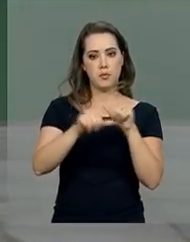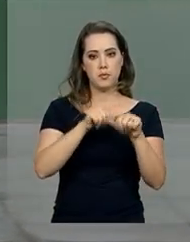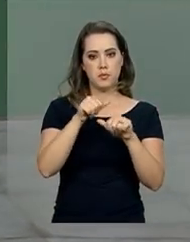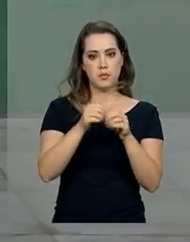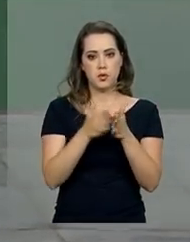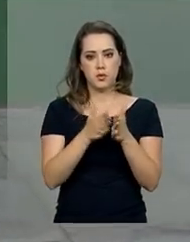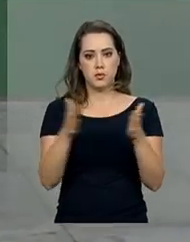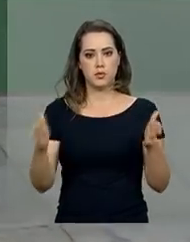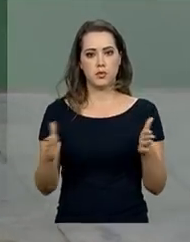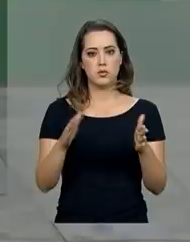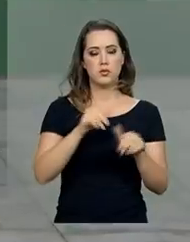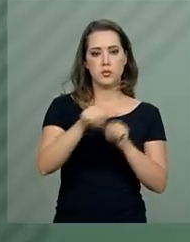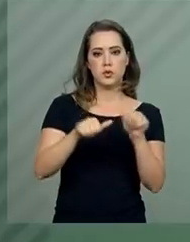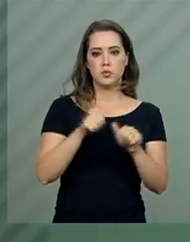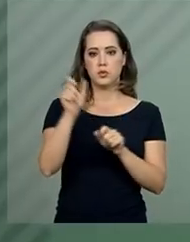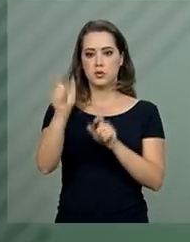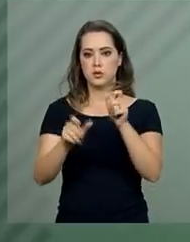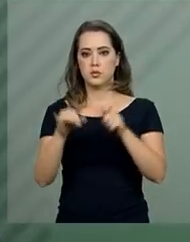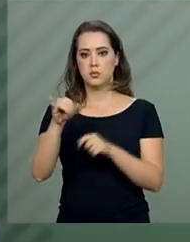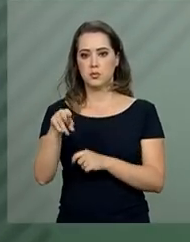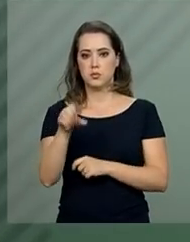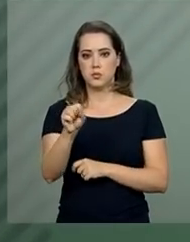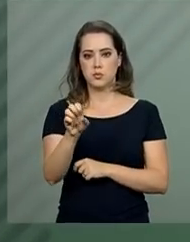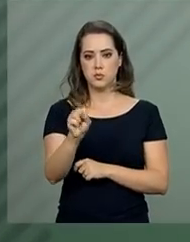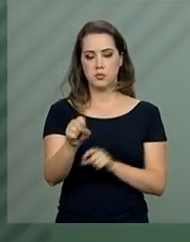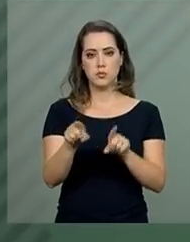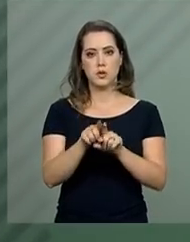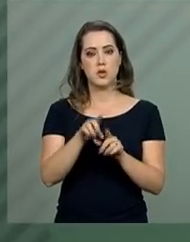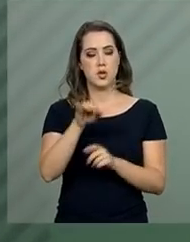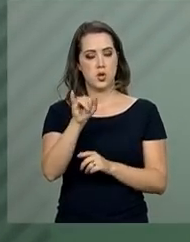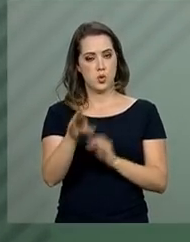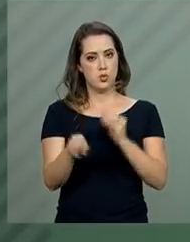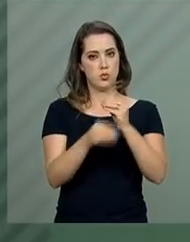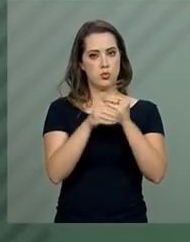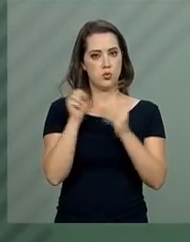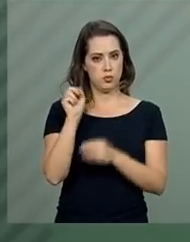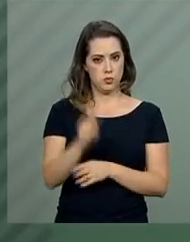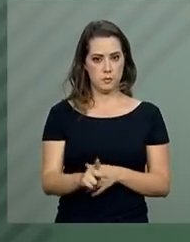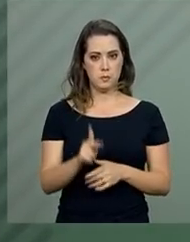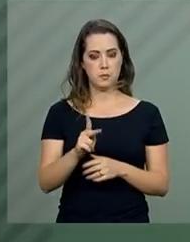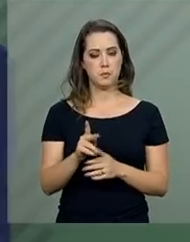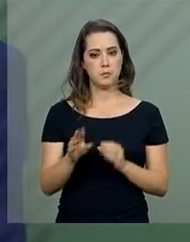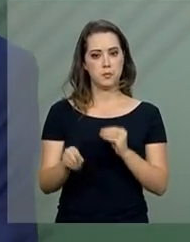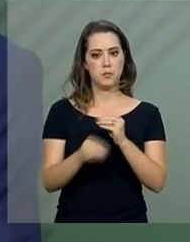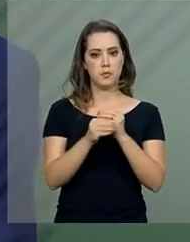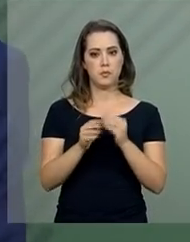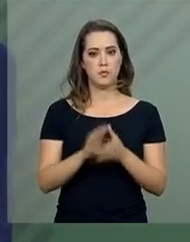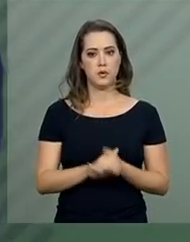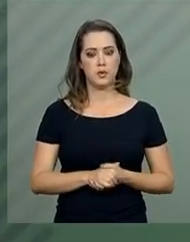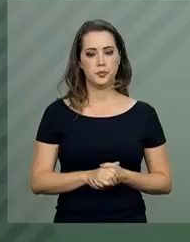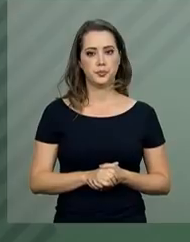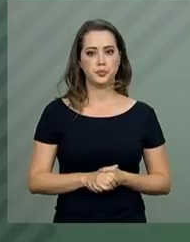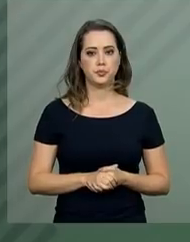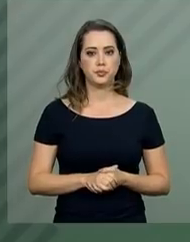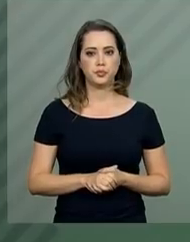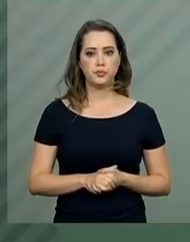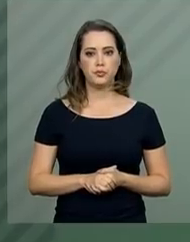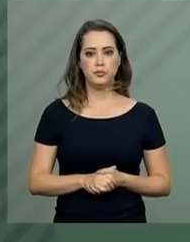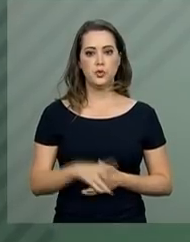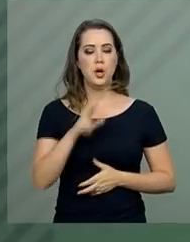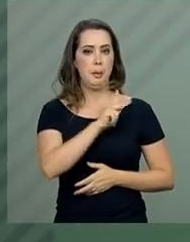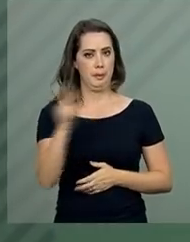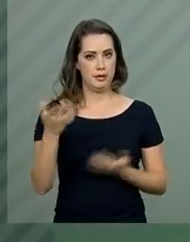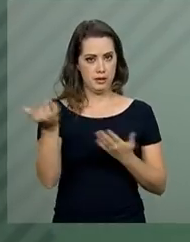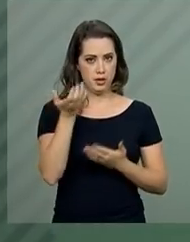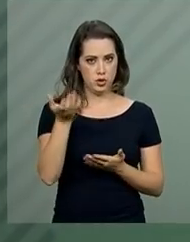de migração do servidor público para o regime de previdência complementar vamos acompanhar é cria uma explicação hoje sobre a